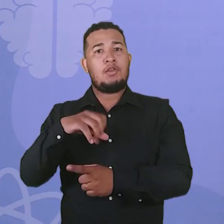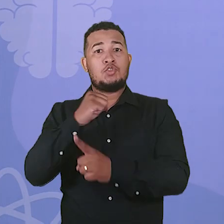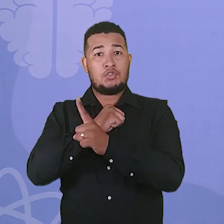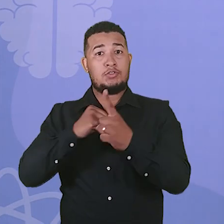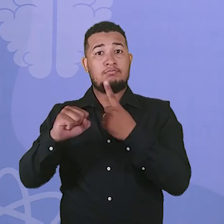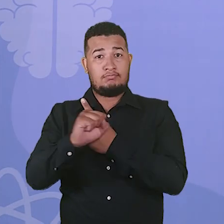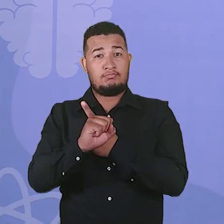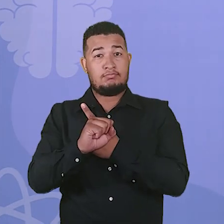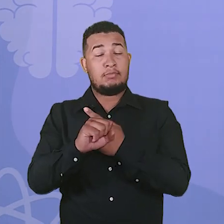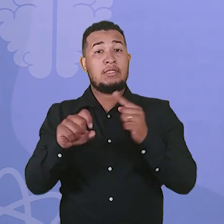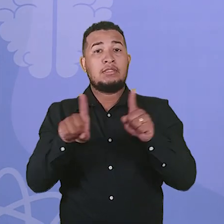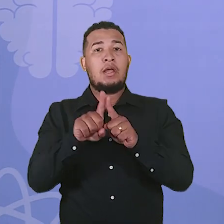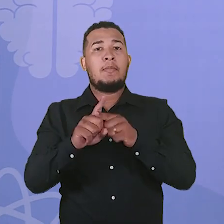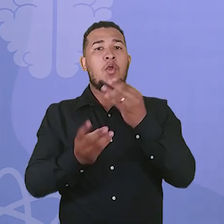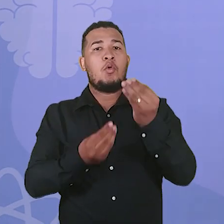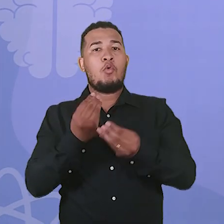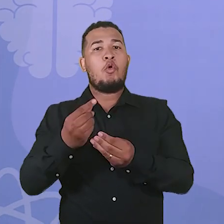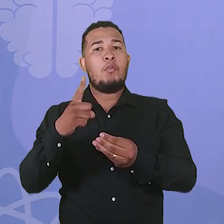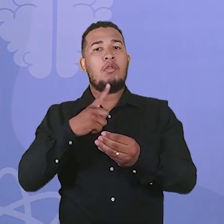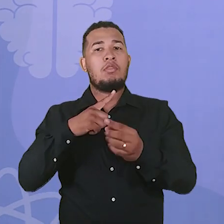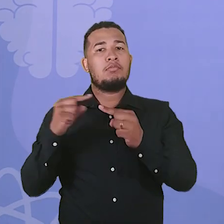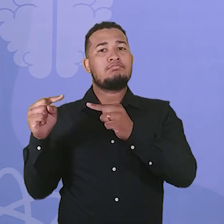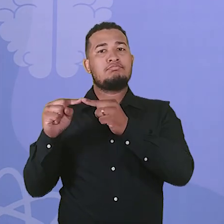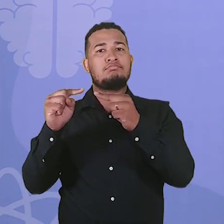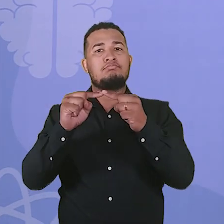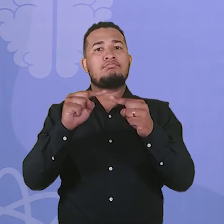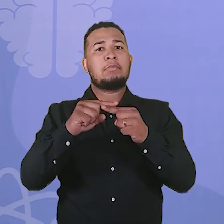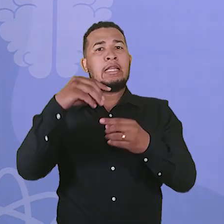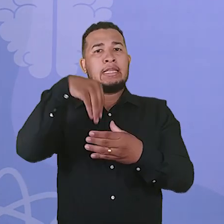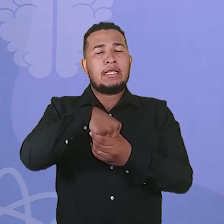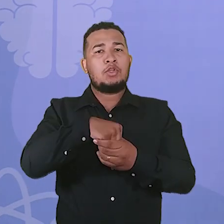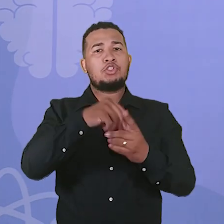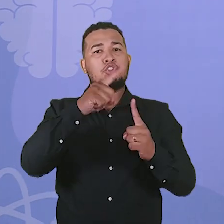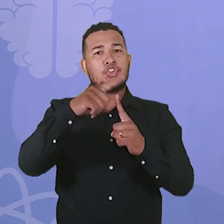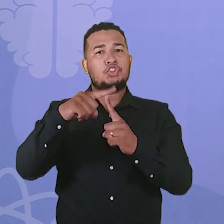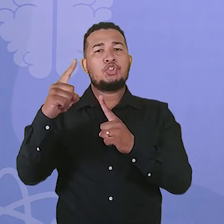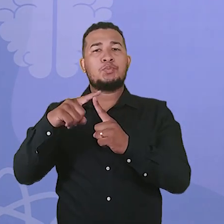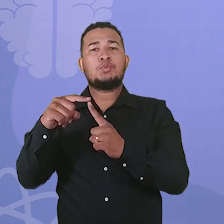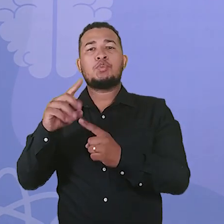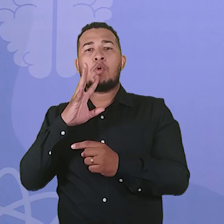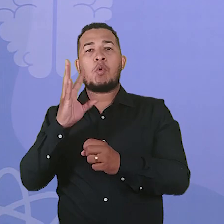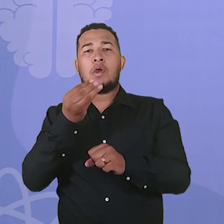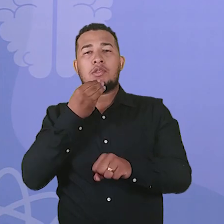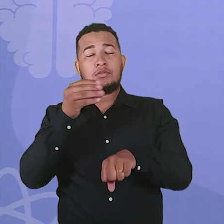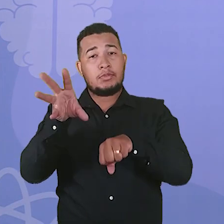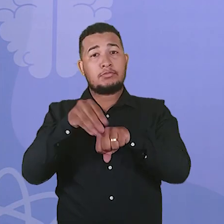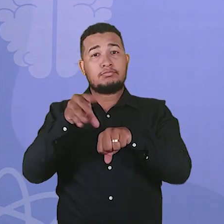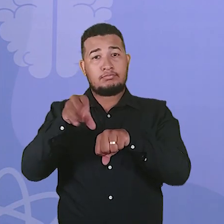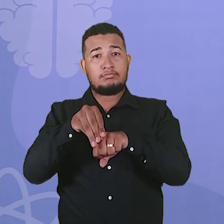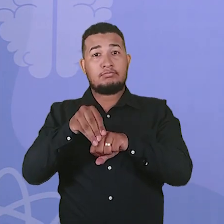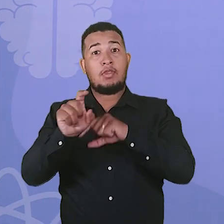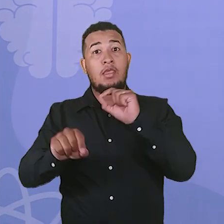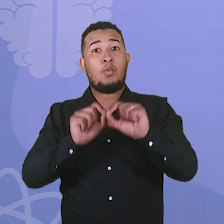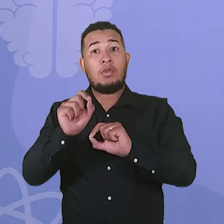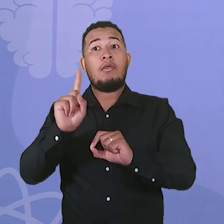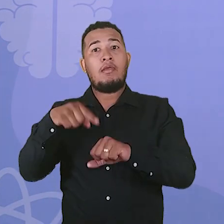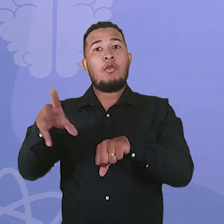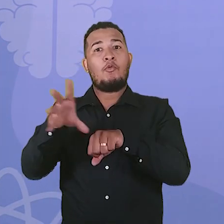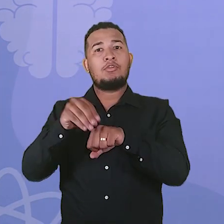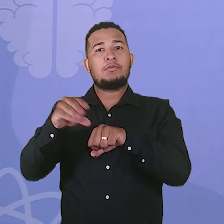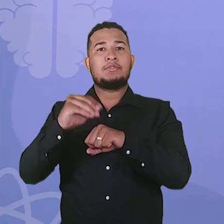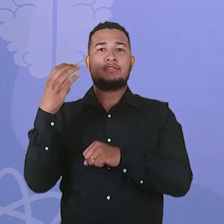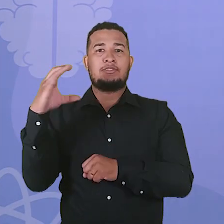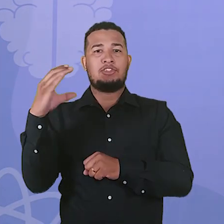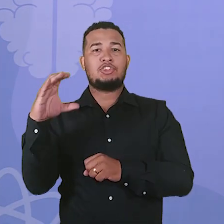social e como que ela se localiza dentro desse tipo de conhecimento, que é o conhecimento